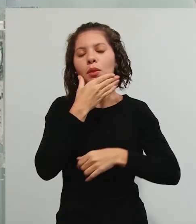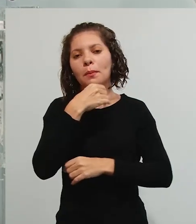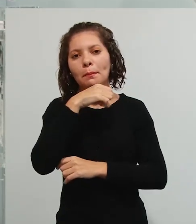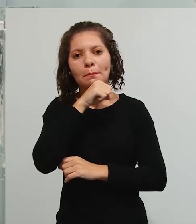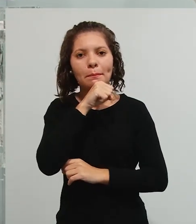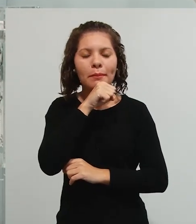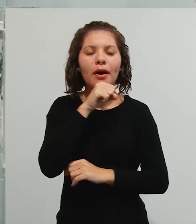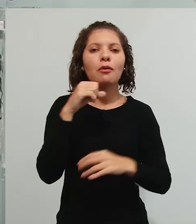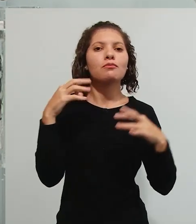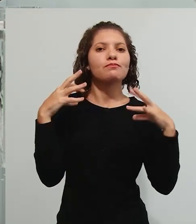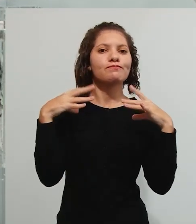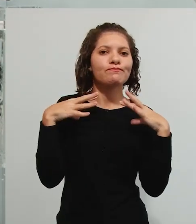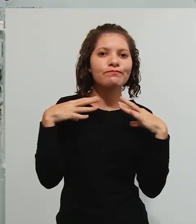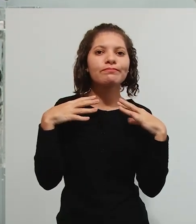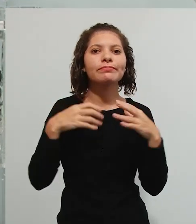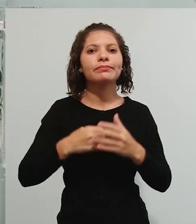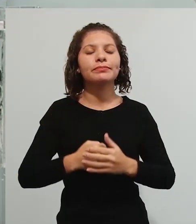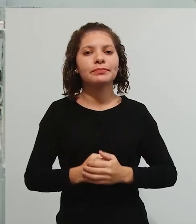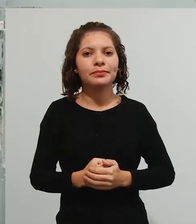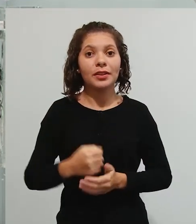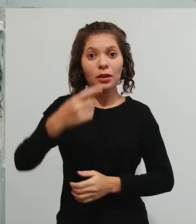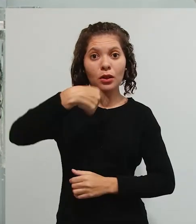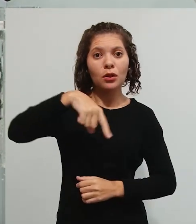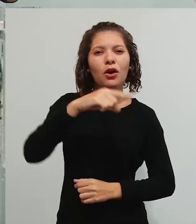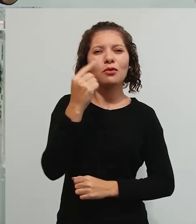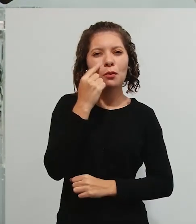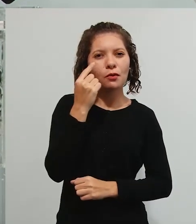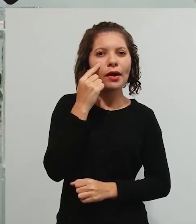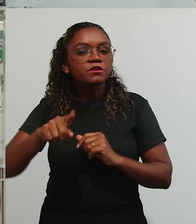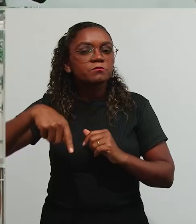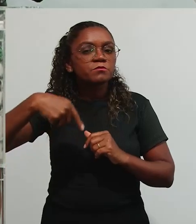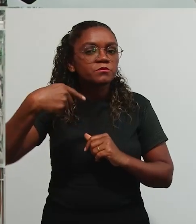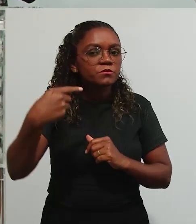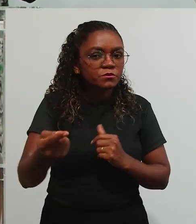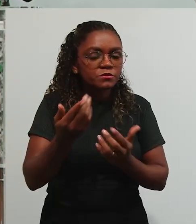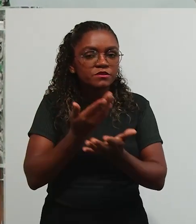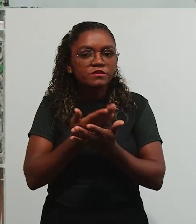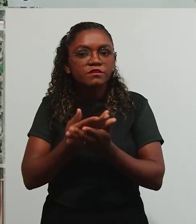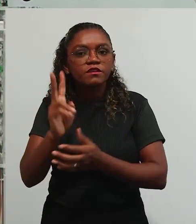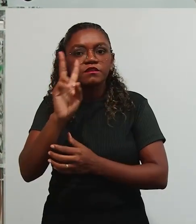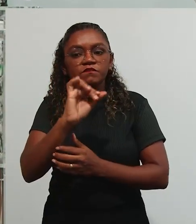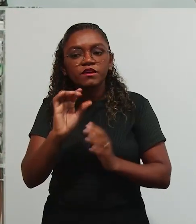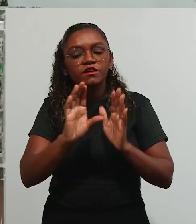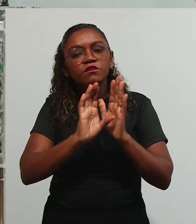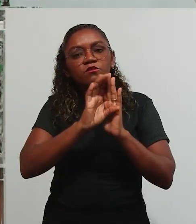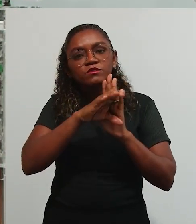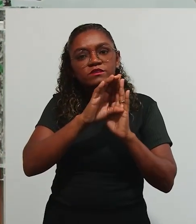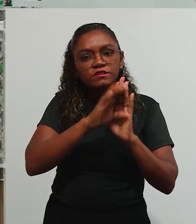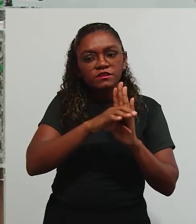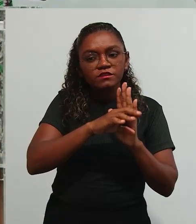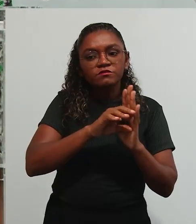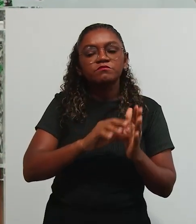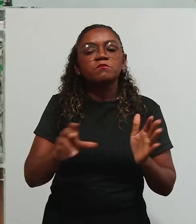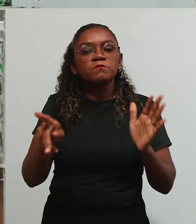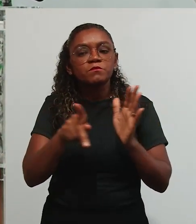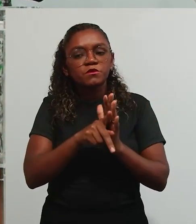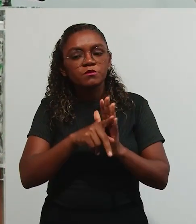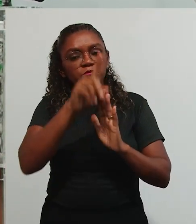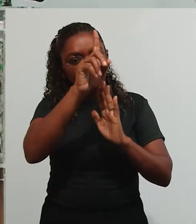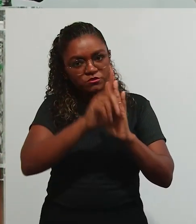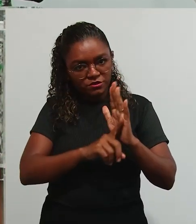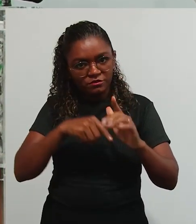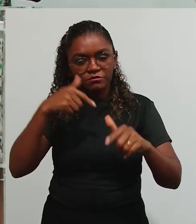que fica facultada uma compensação de horários e a redução da jornada mediante